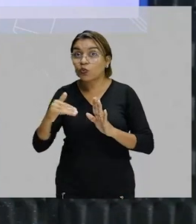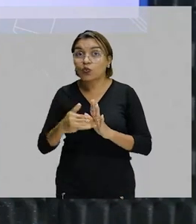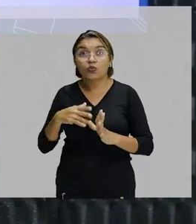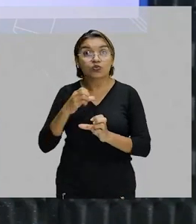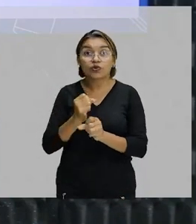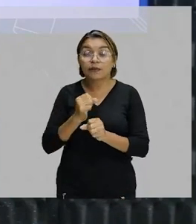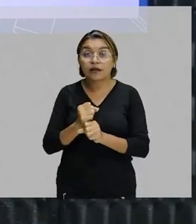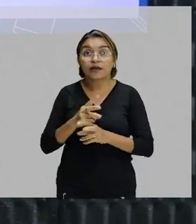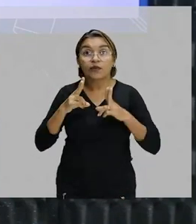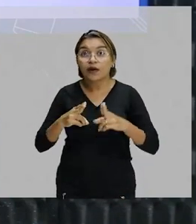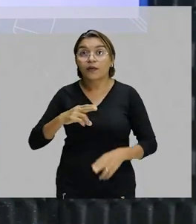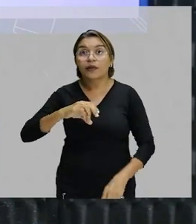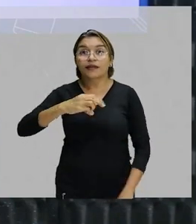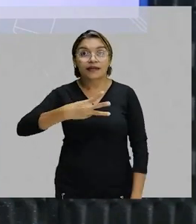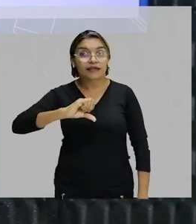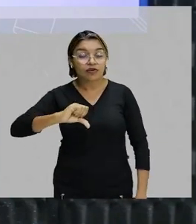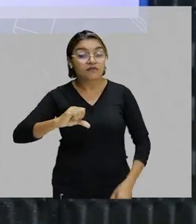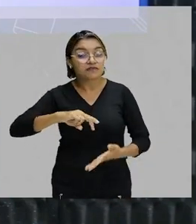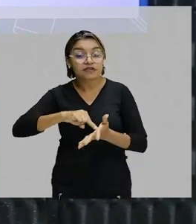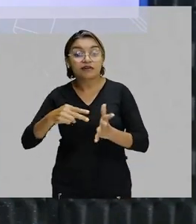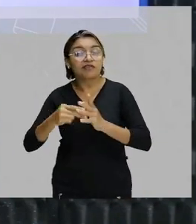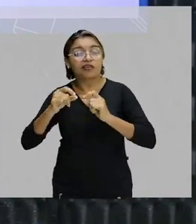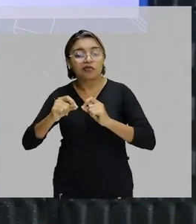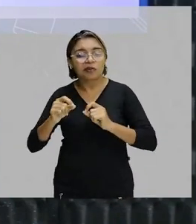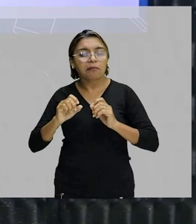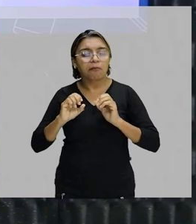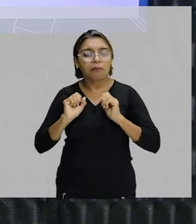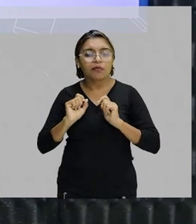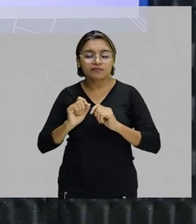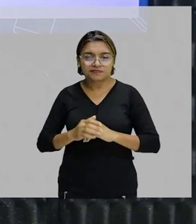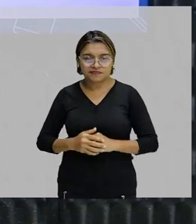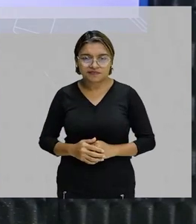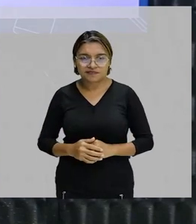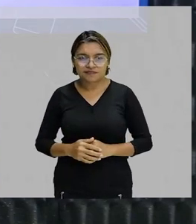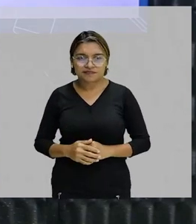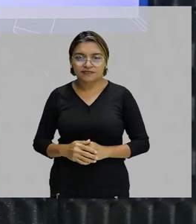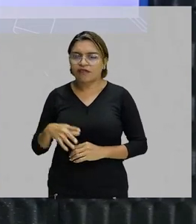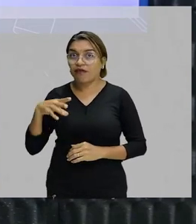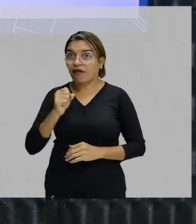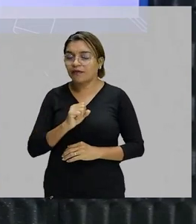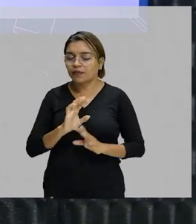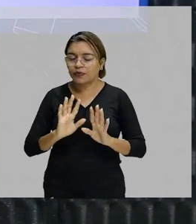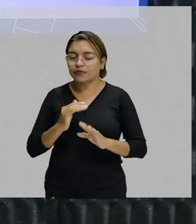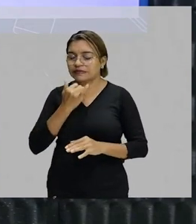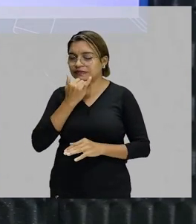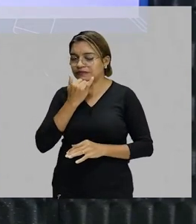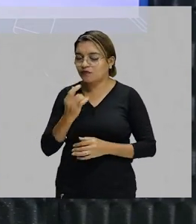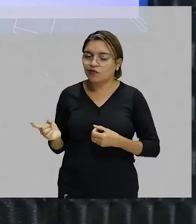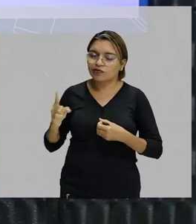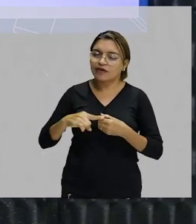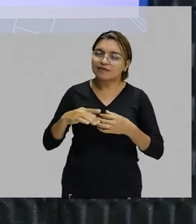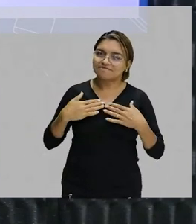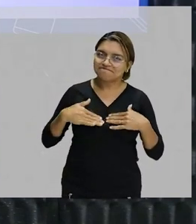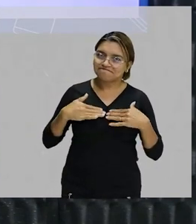significa dizer que eu posso né ui Foi rápido demais vamos lá voltar